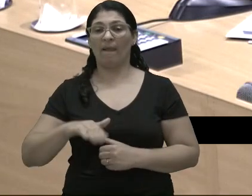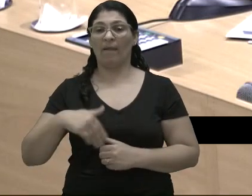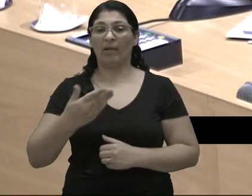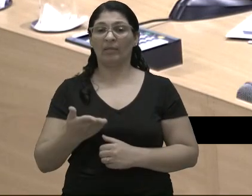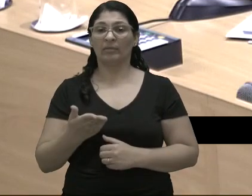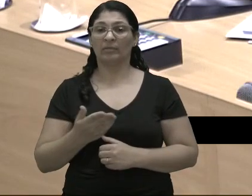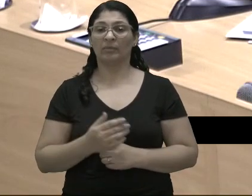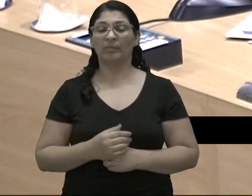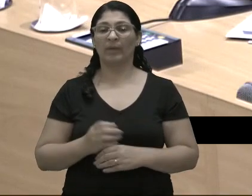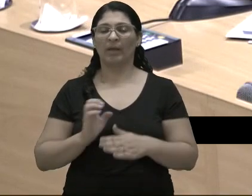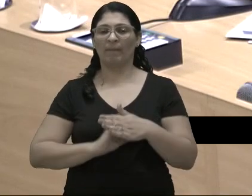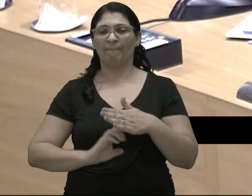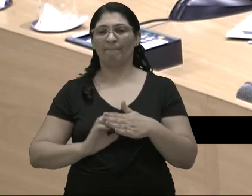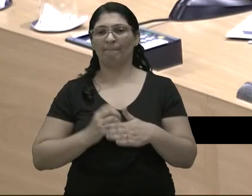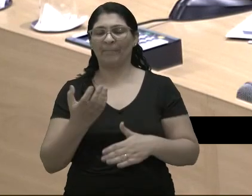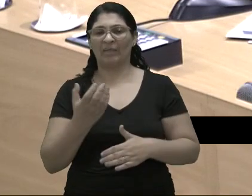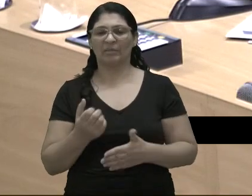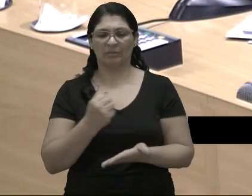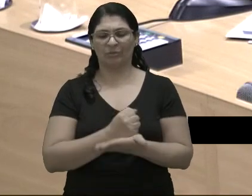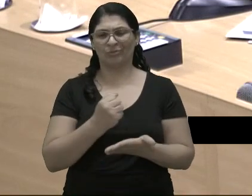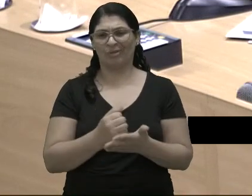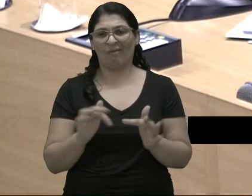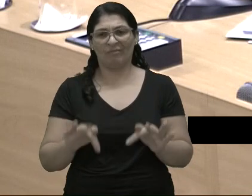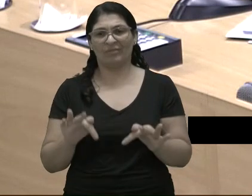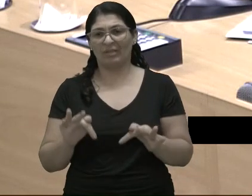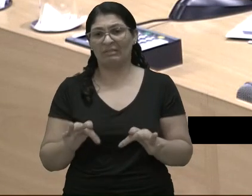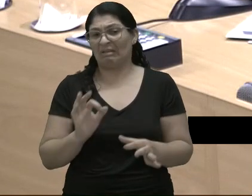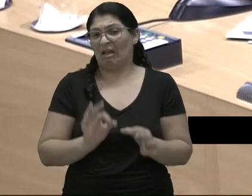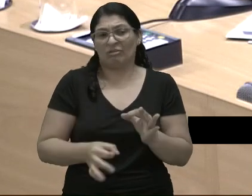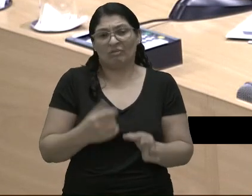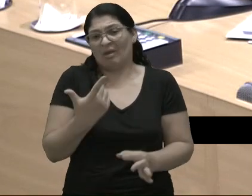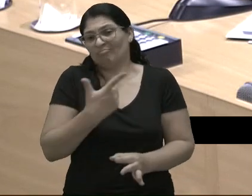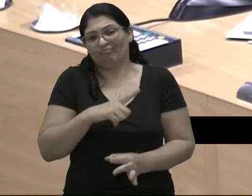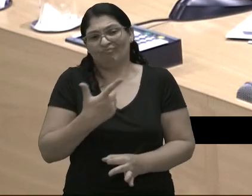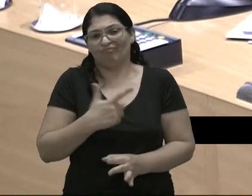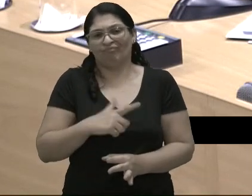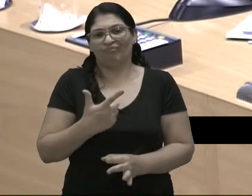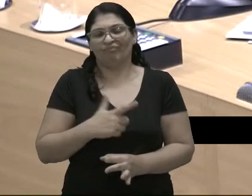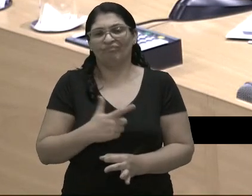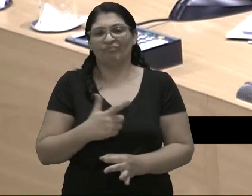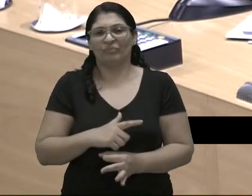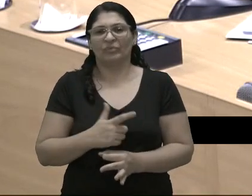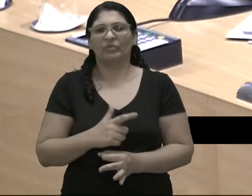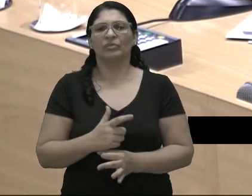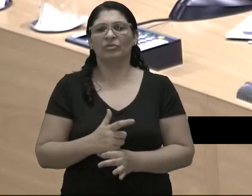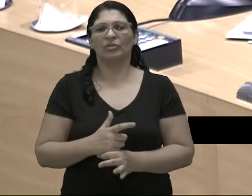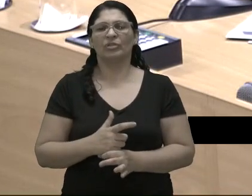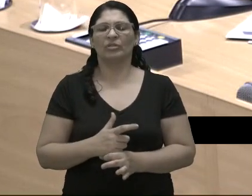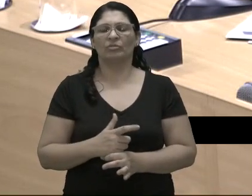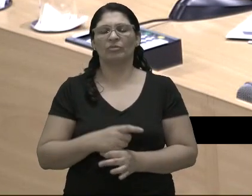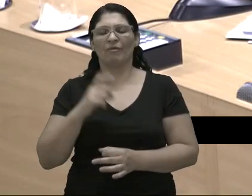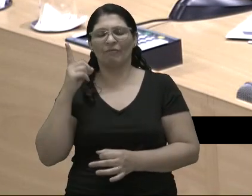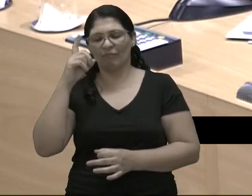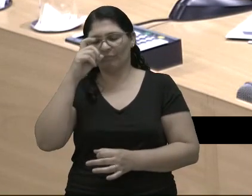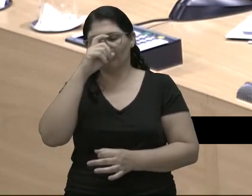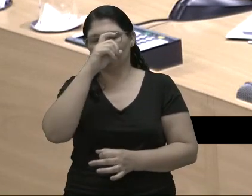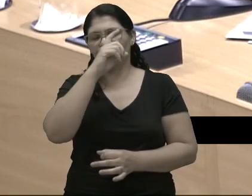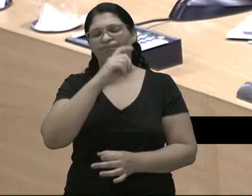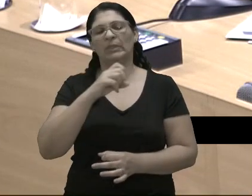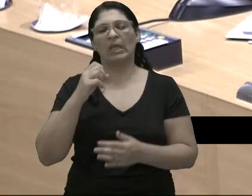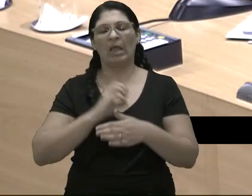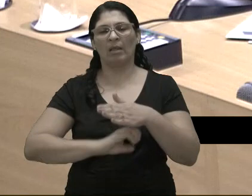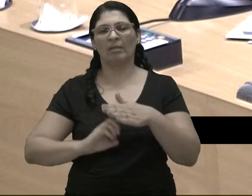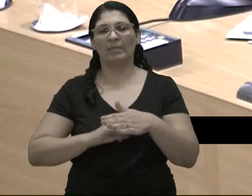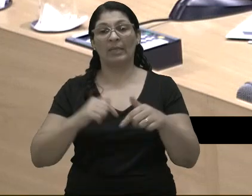por parte deles sem justificativa, né? Então isso também onerou a empresa, né? E Taubaté, por